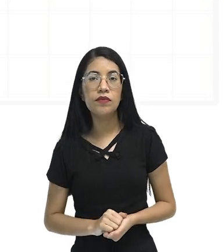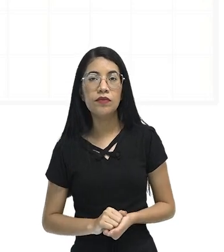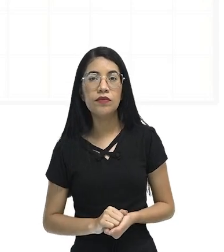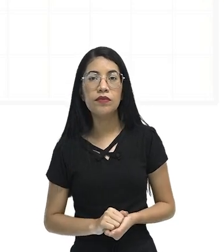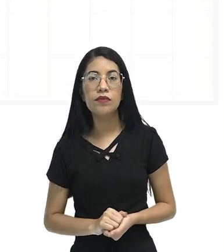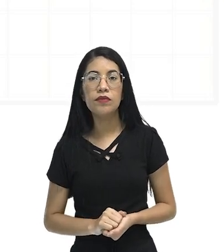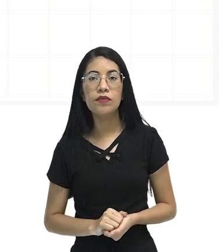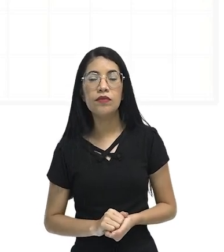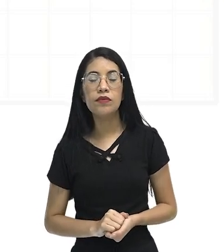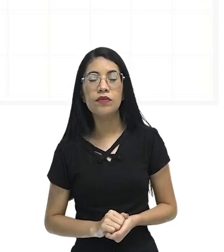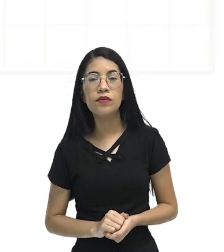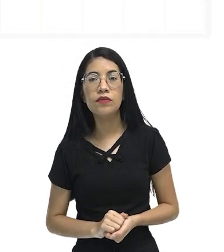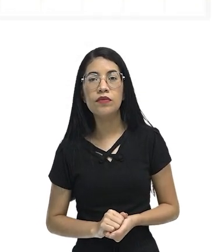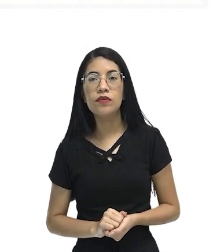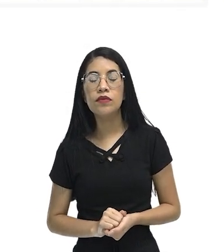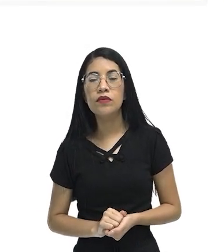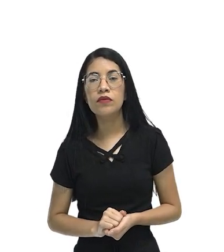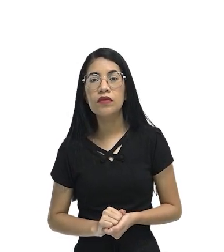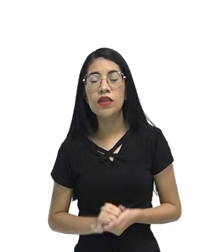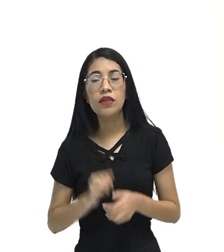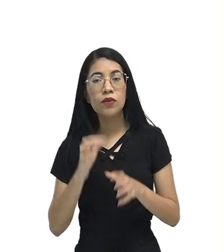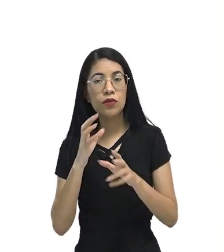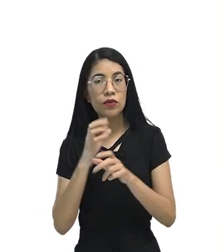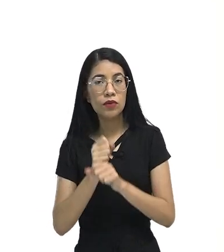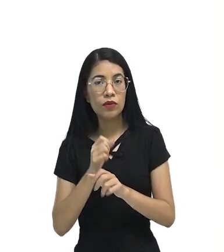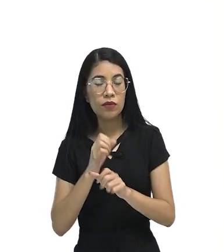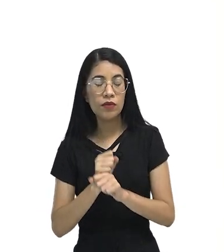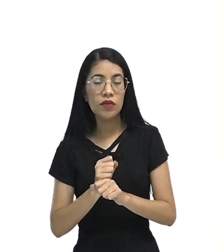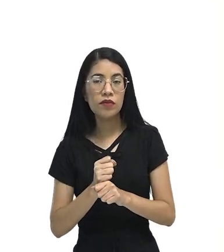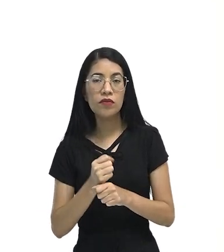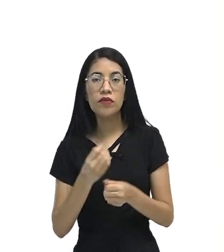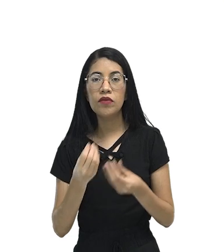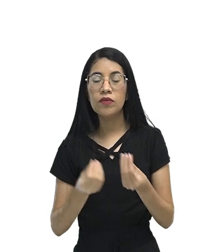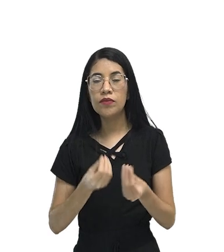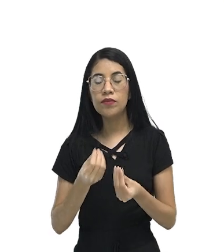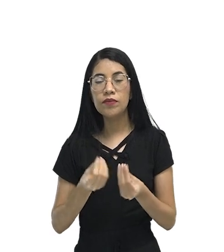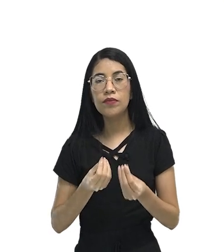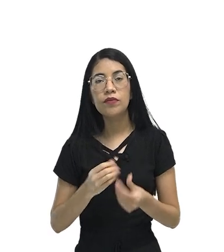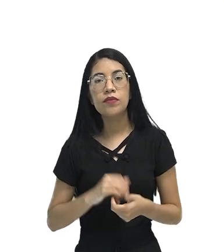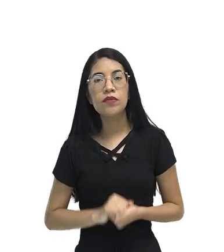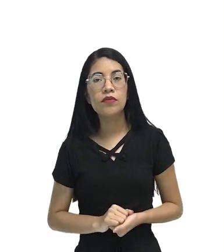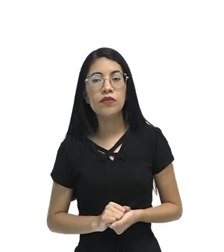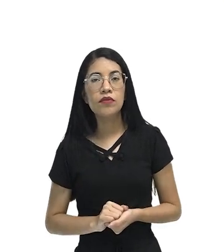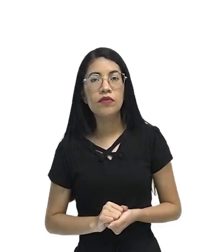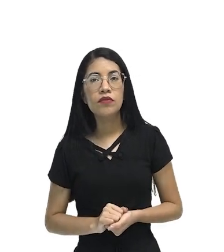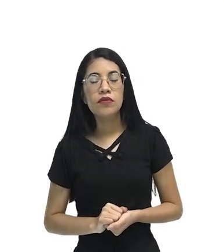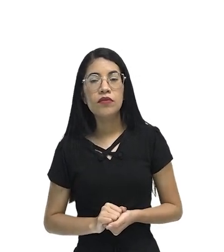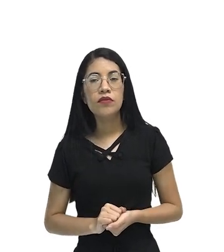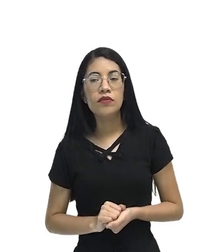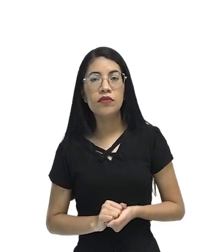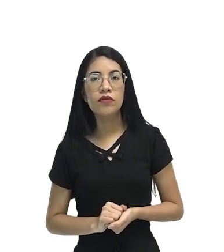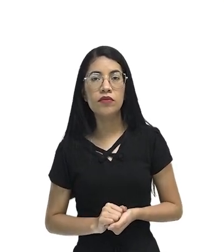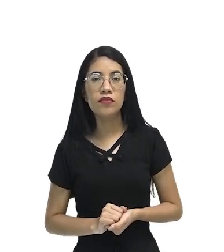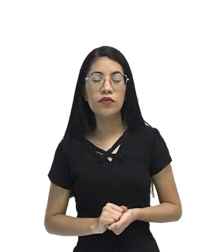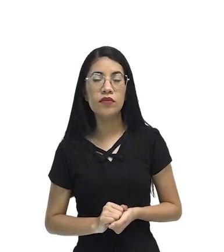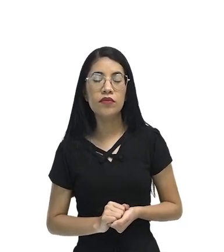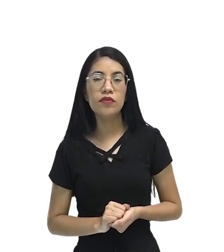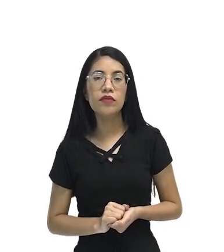tá? Então, fazendo o somatório, tá? O que eu vou ter aqui,